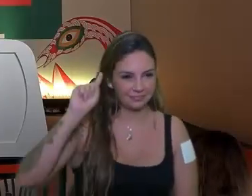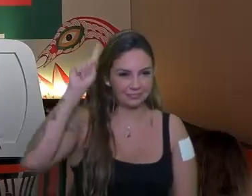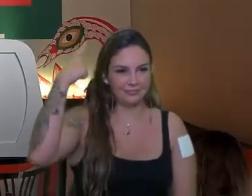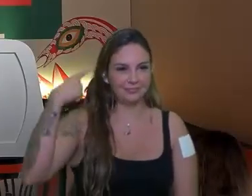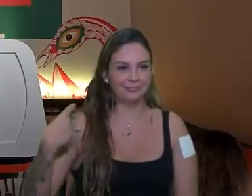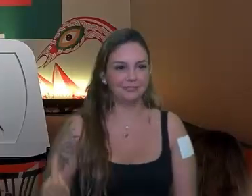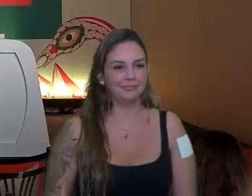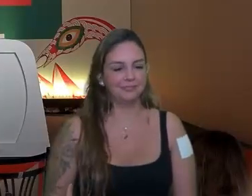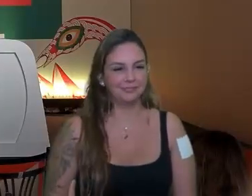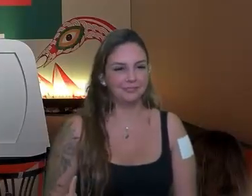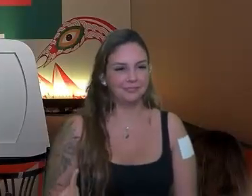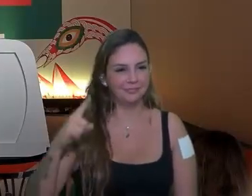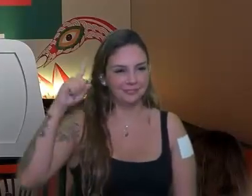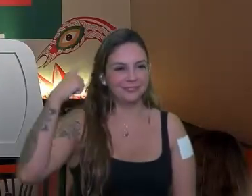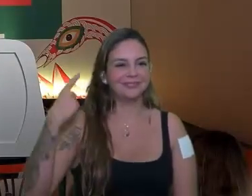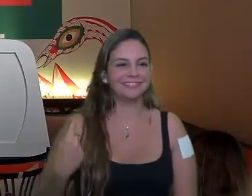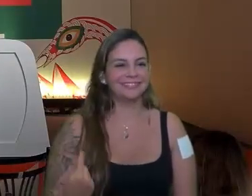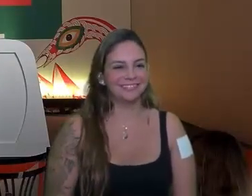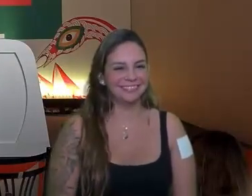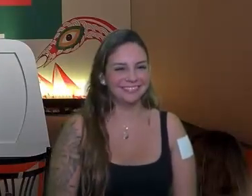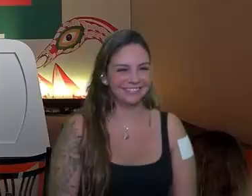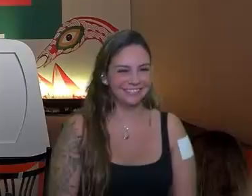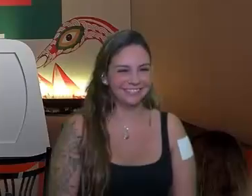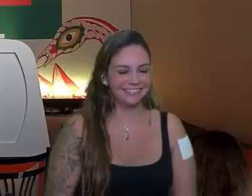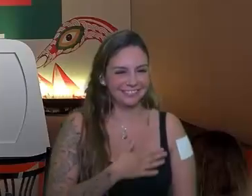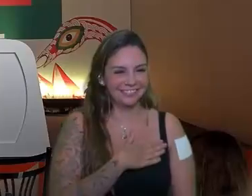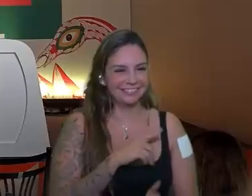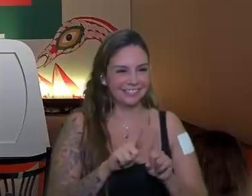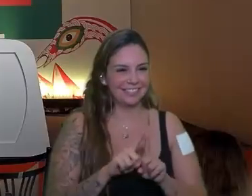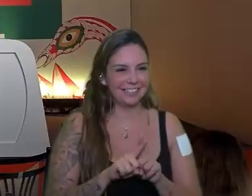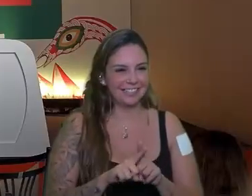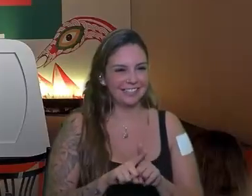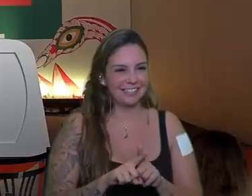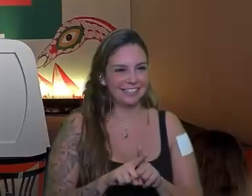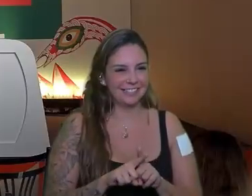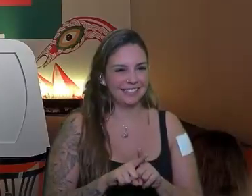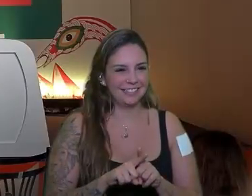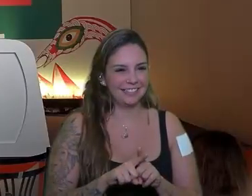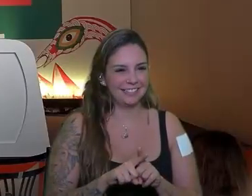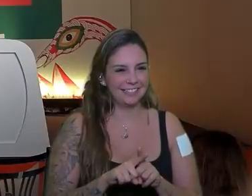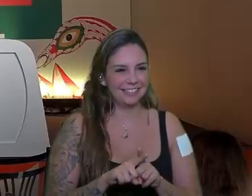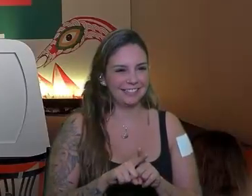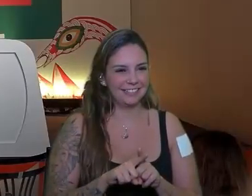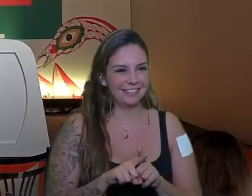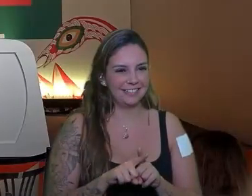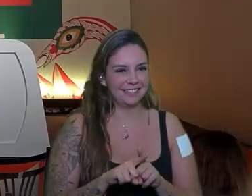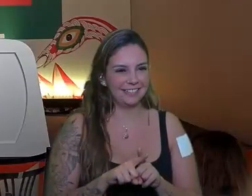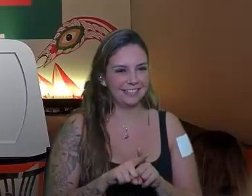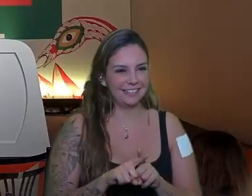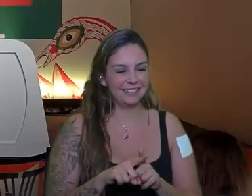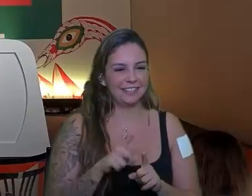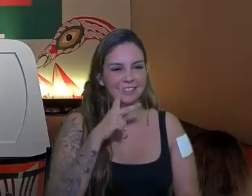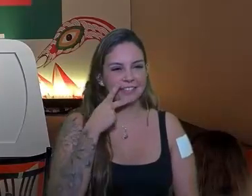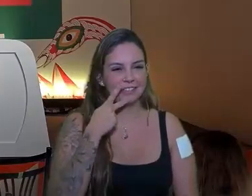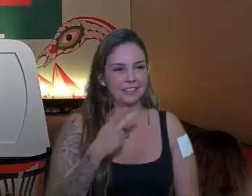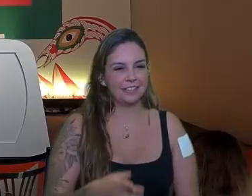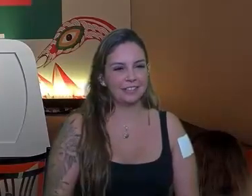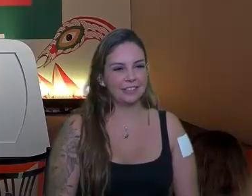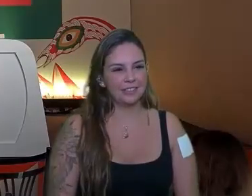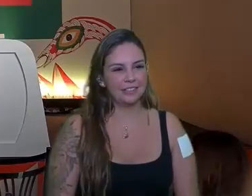assim. Certo, isso. E eu gosto também de começar com uma audiodescrição, depois eu posso até convidar meus colegas para fazerem